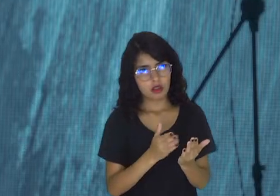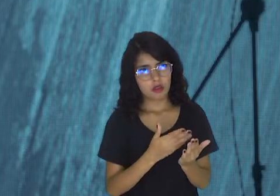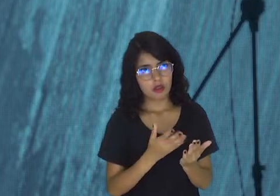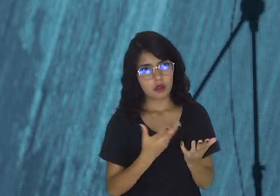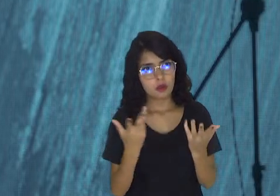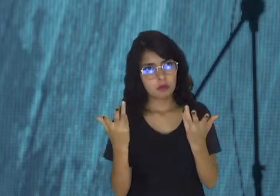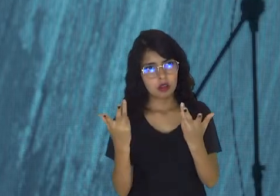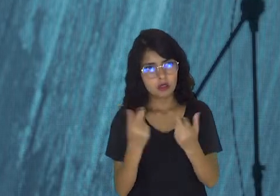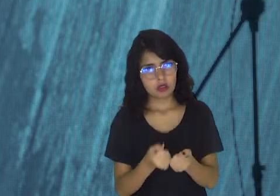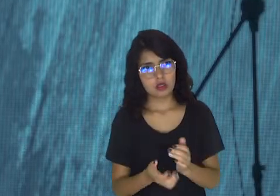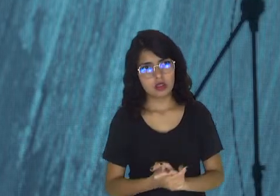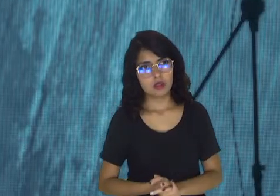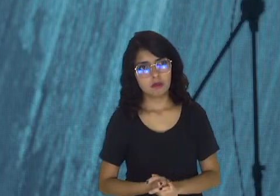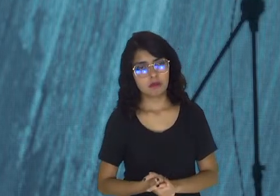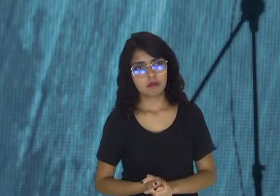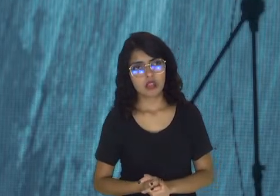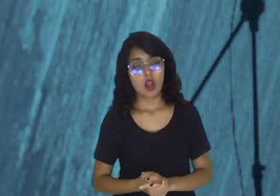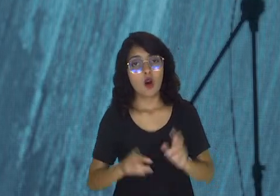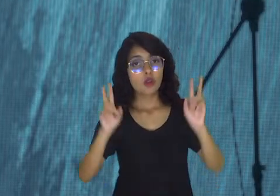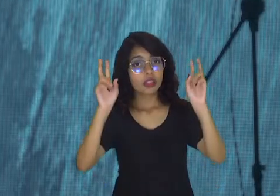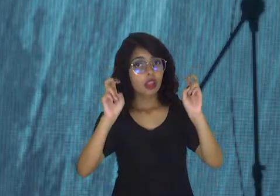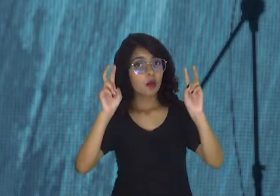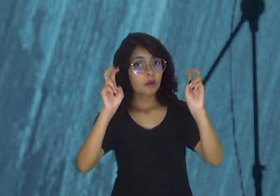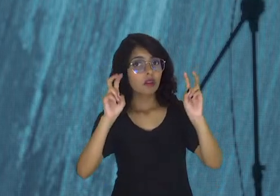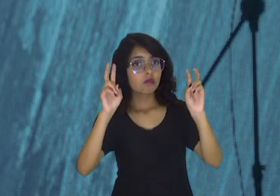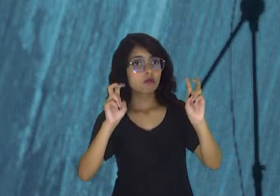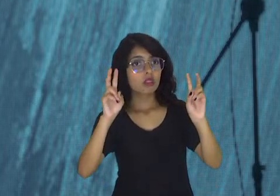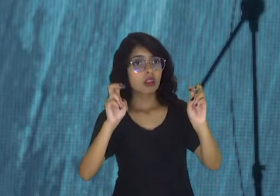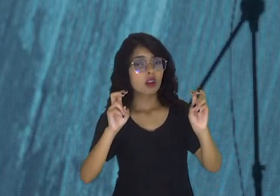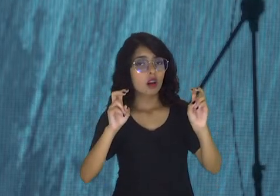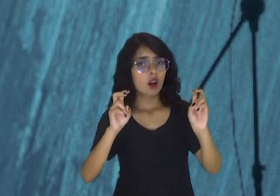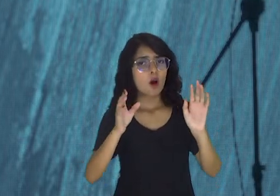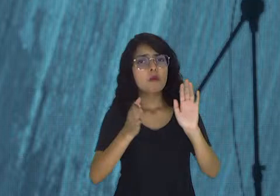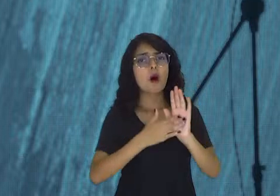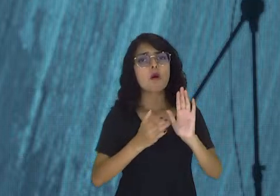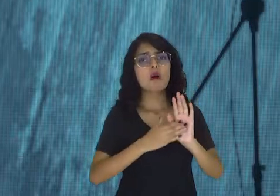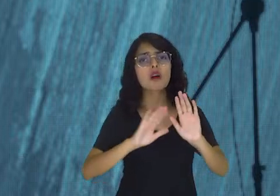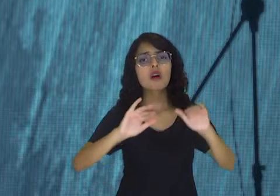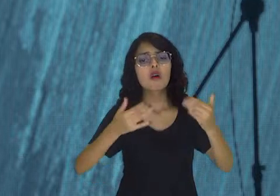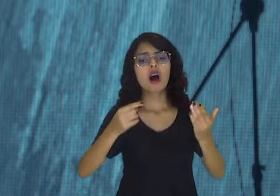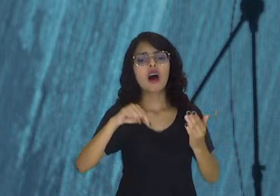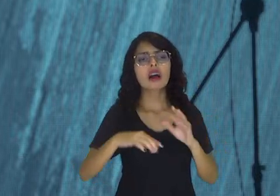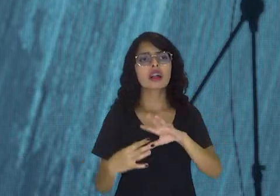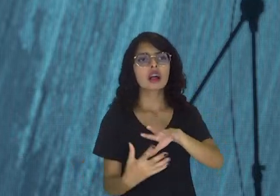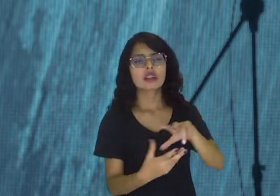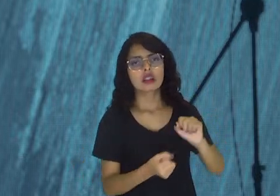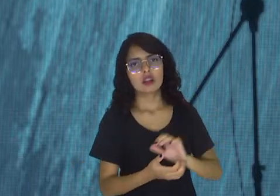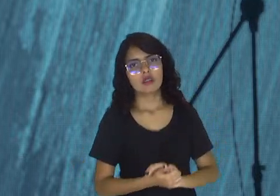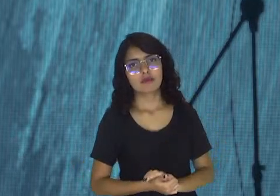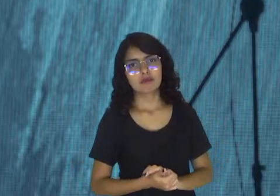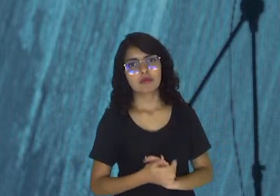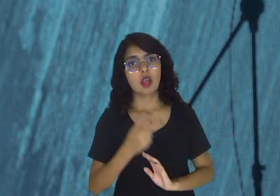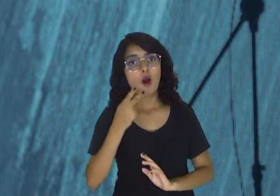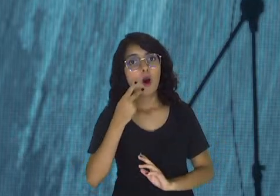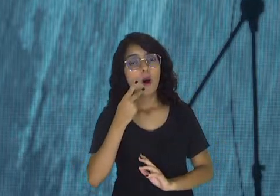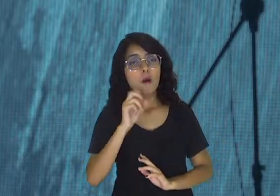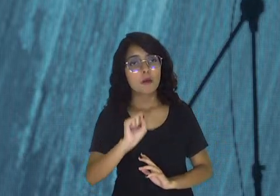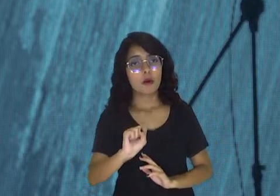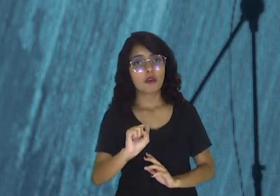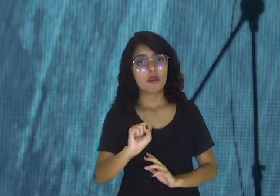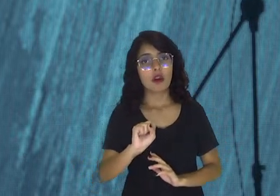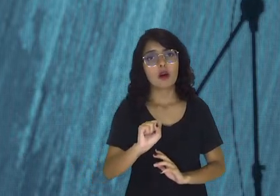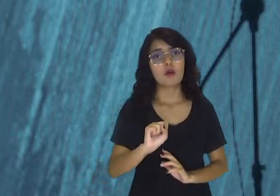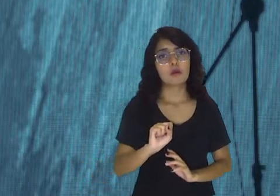sobre o tema, afinal de contas, por que motivo eu estou aqui? Então Provérbios 11, 28. Uma